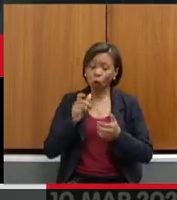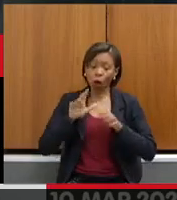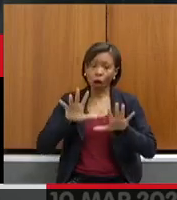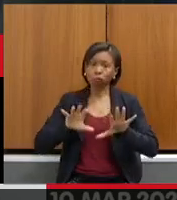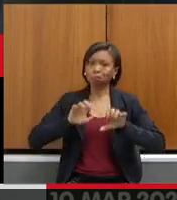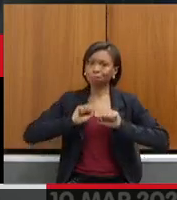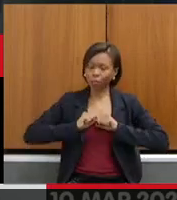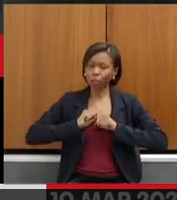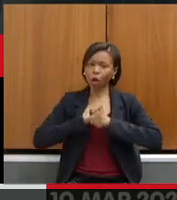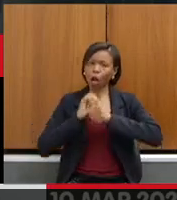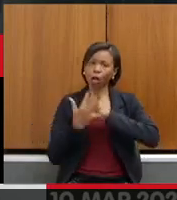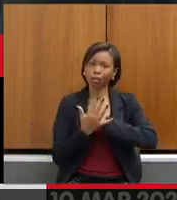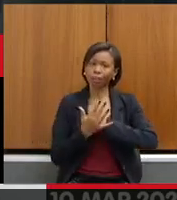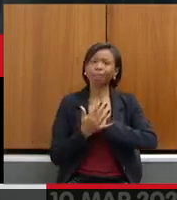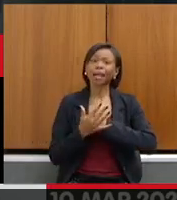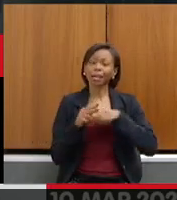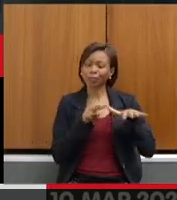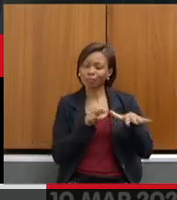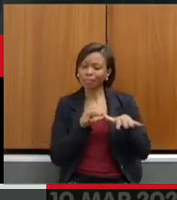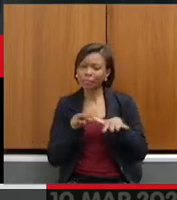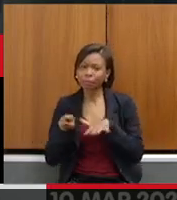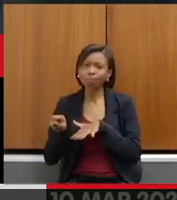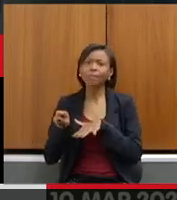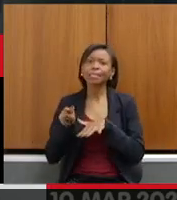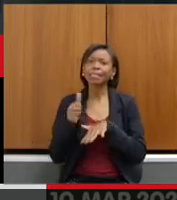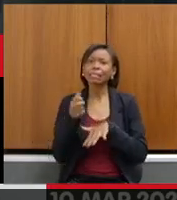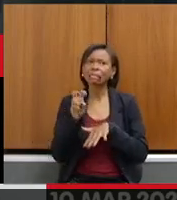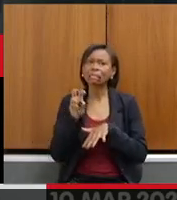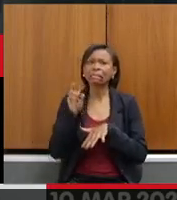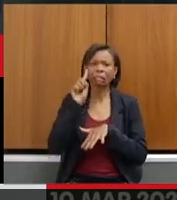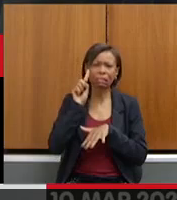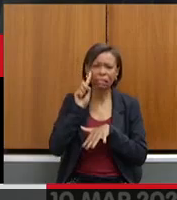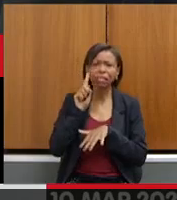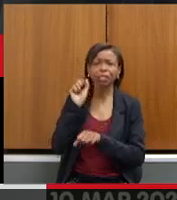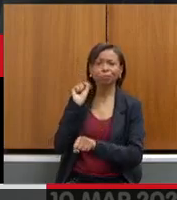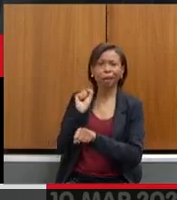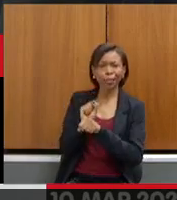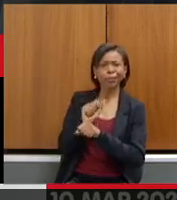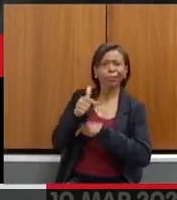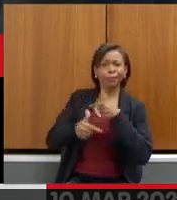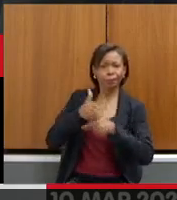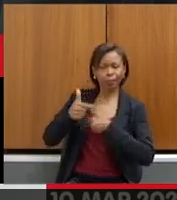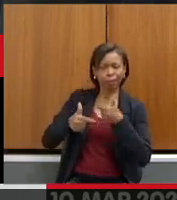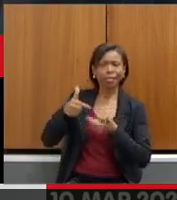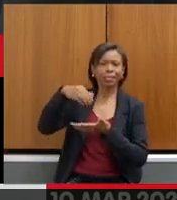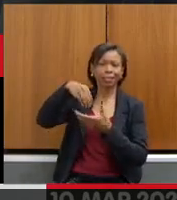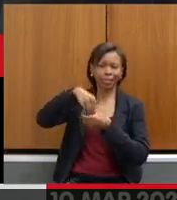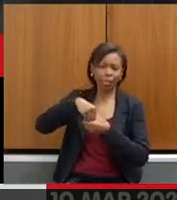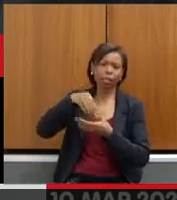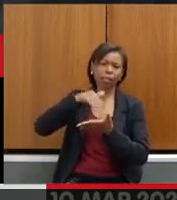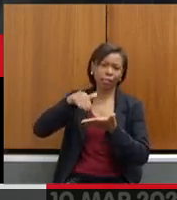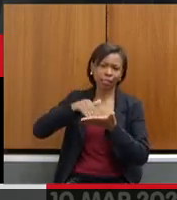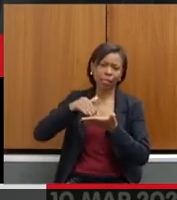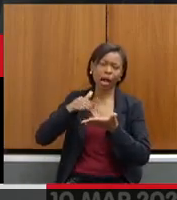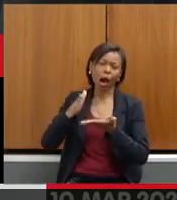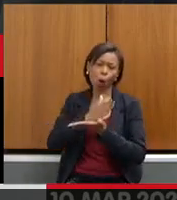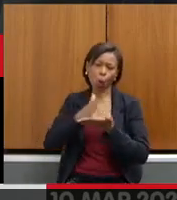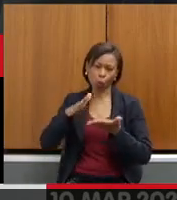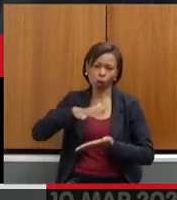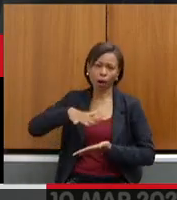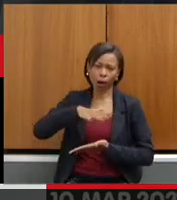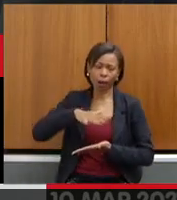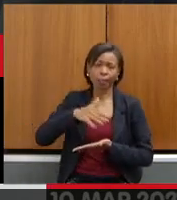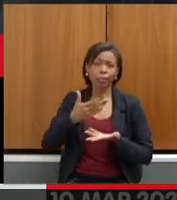por uma semana 15 dias algumas áreas da secretaria e o nosso gabinete de crise ele está em extremamente é